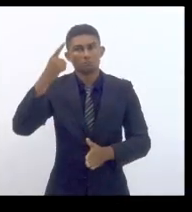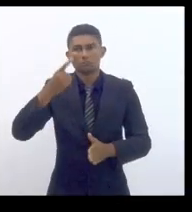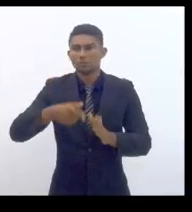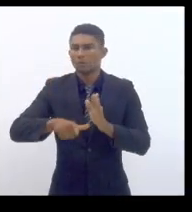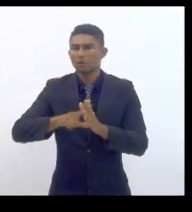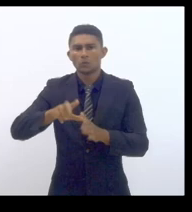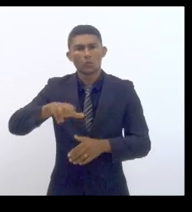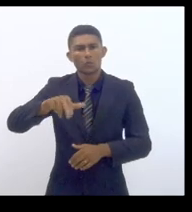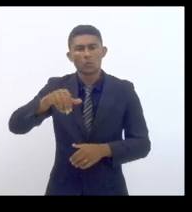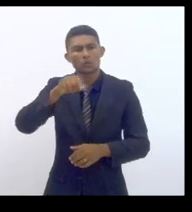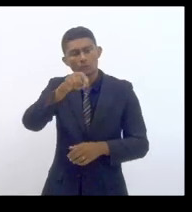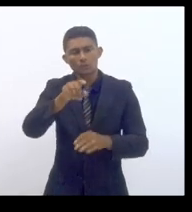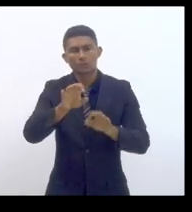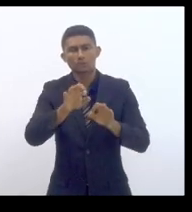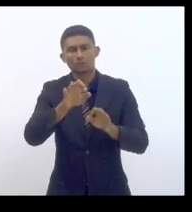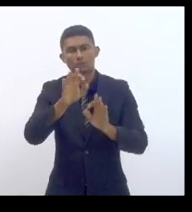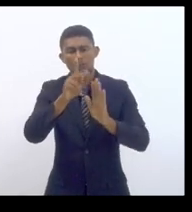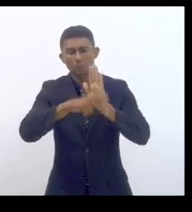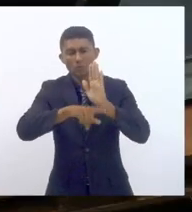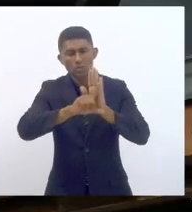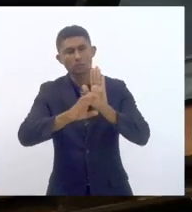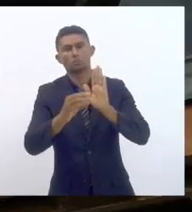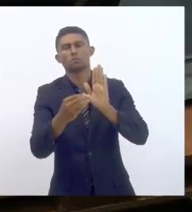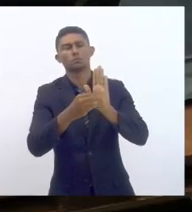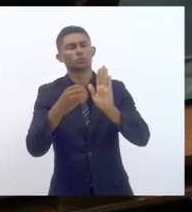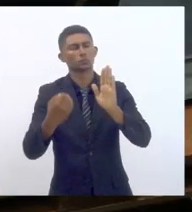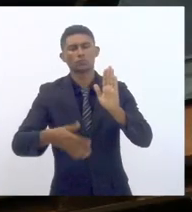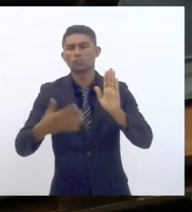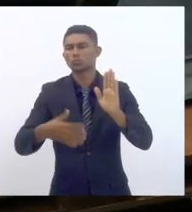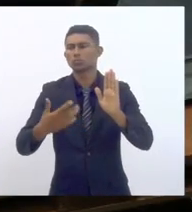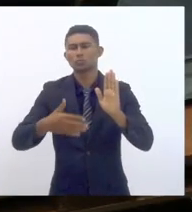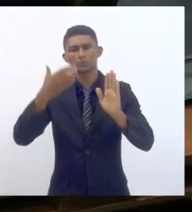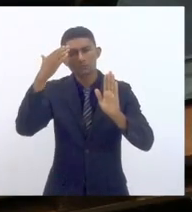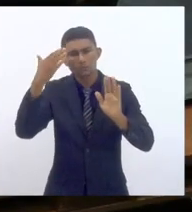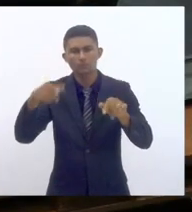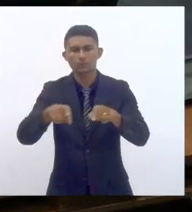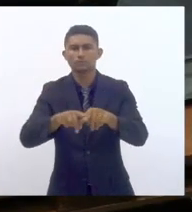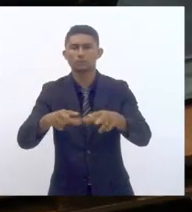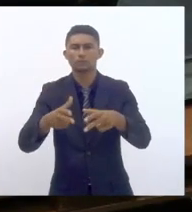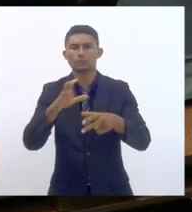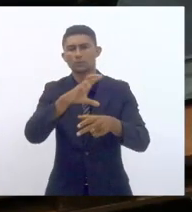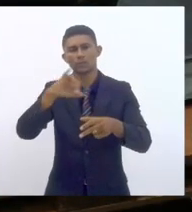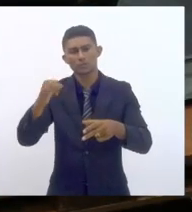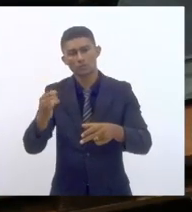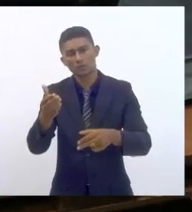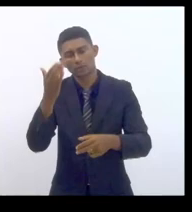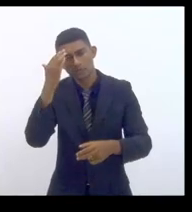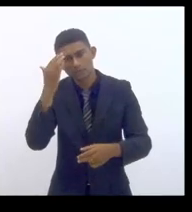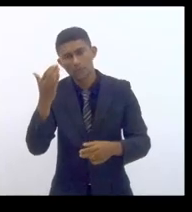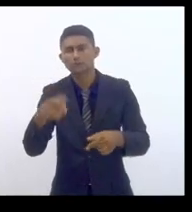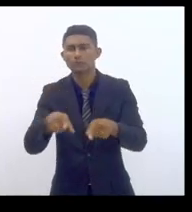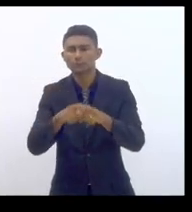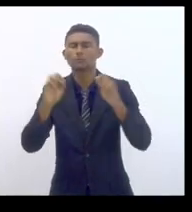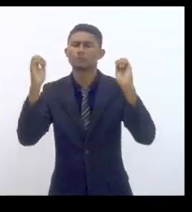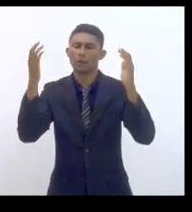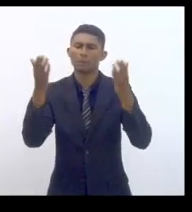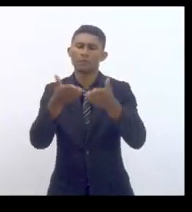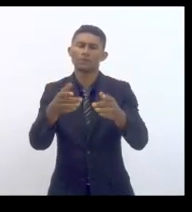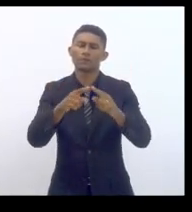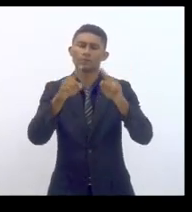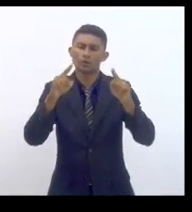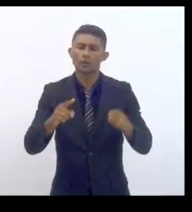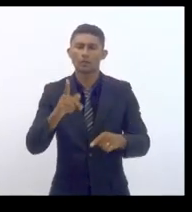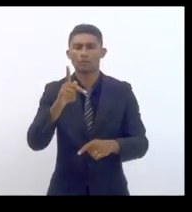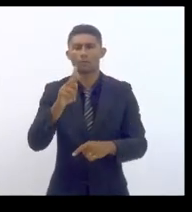talvez de uma forma inédita, colocar o projeto em pauta de um dia para o outro, agradecer a CCJ e parabenizar todos os servidores do